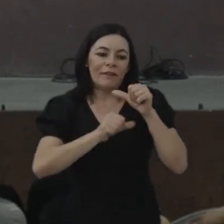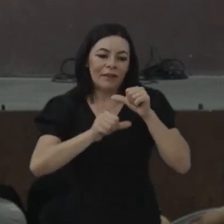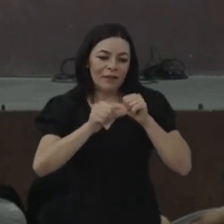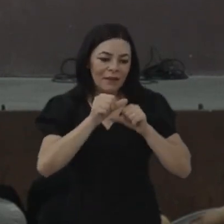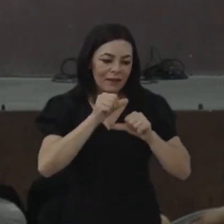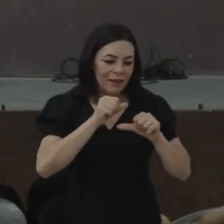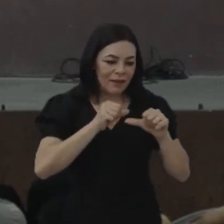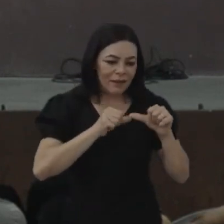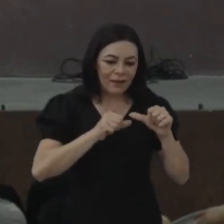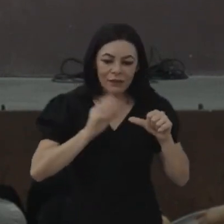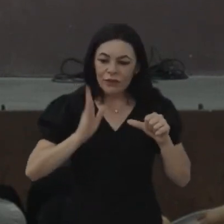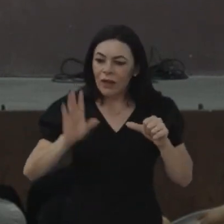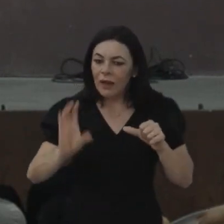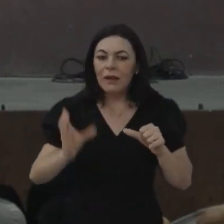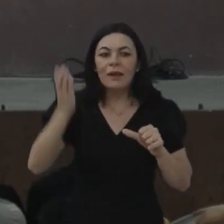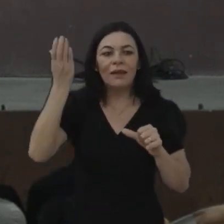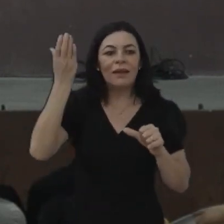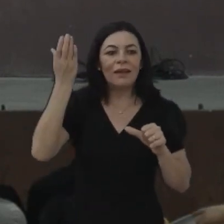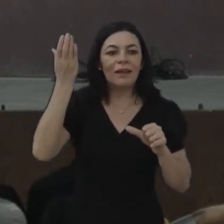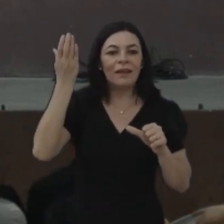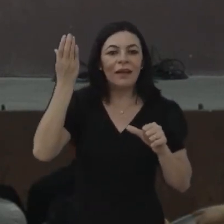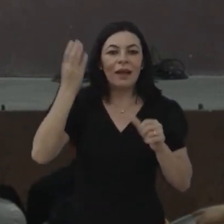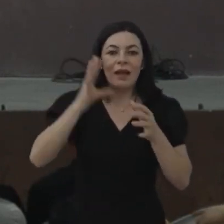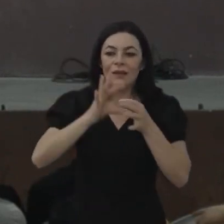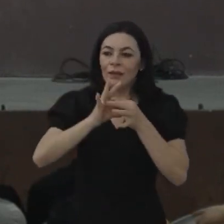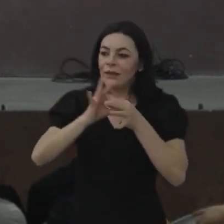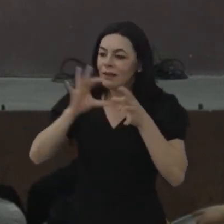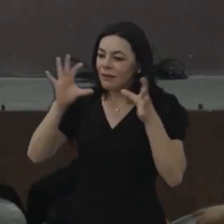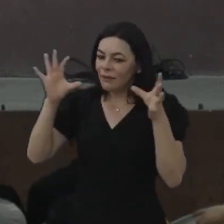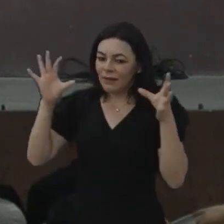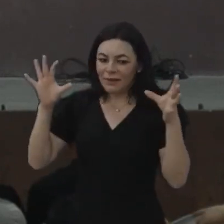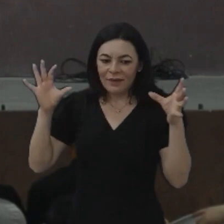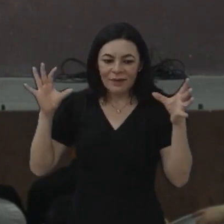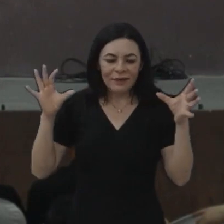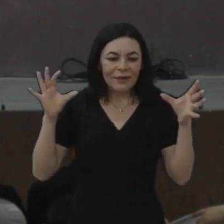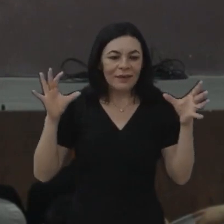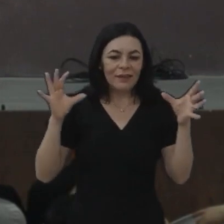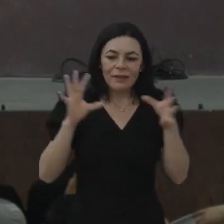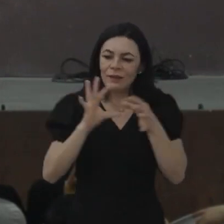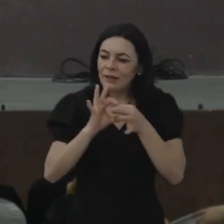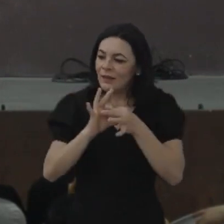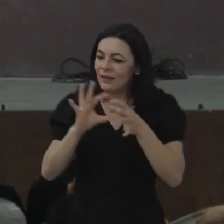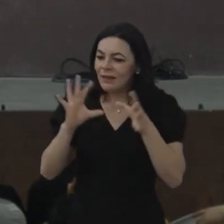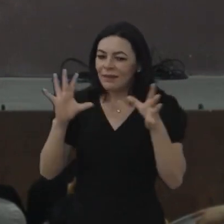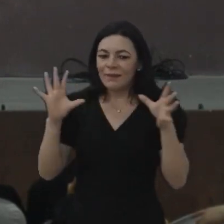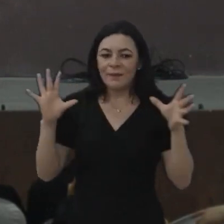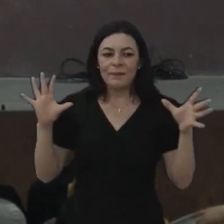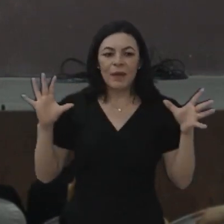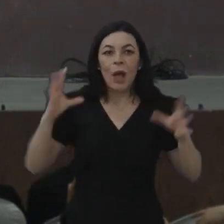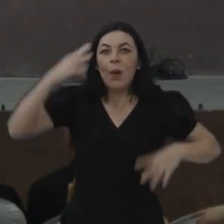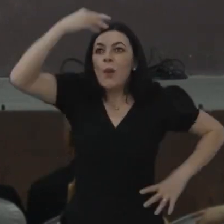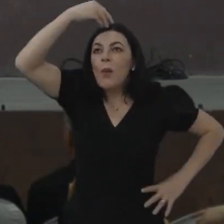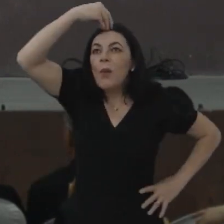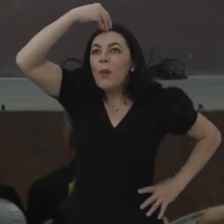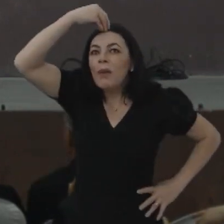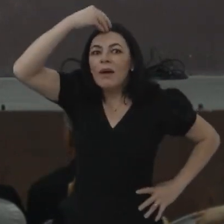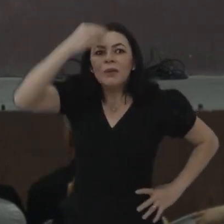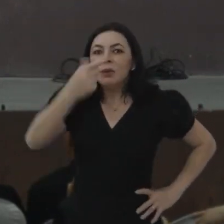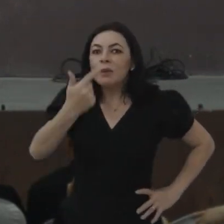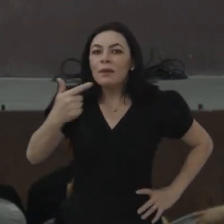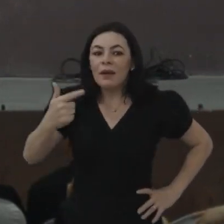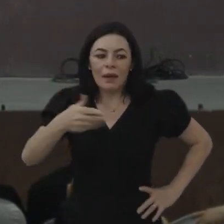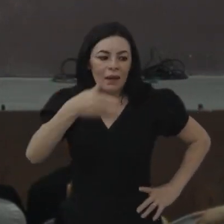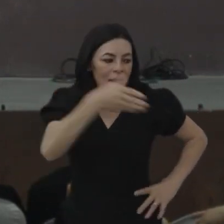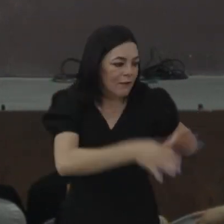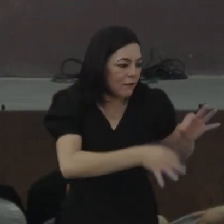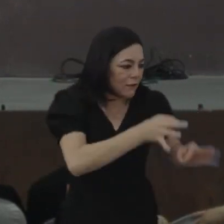Já aconteceu. Você foi liberto. Já não resta mais culpa, condenação,